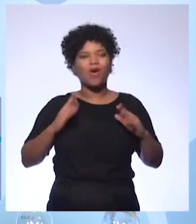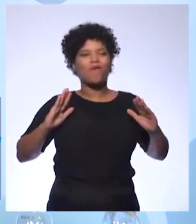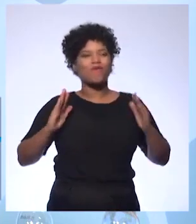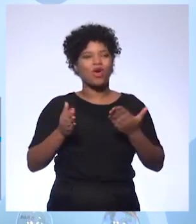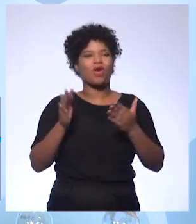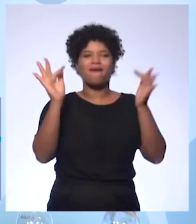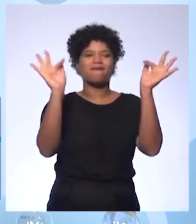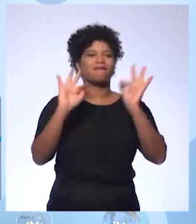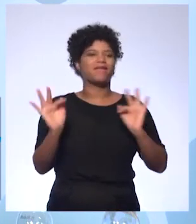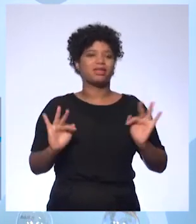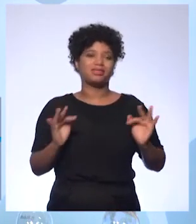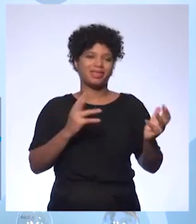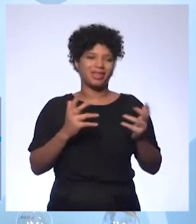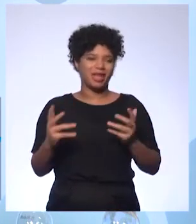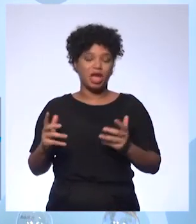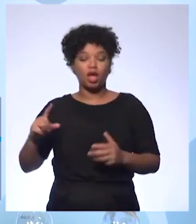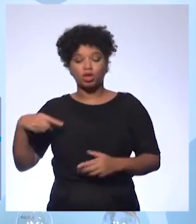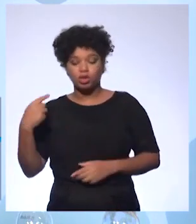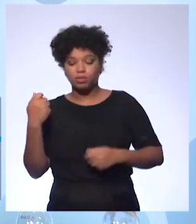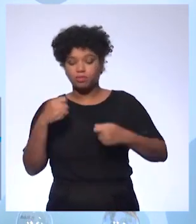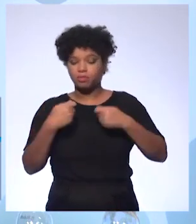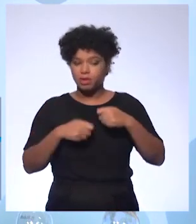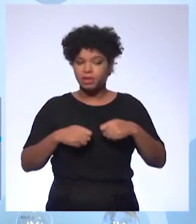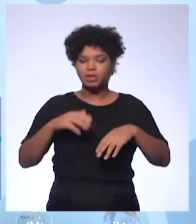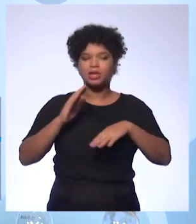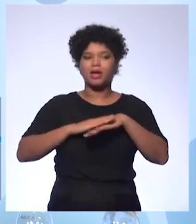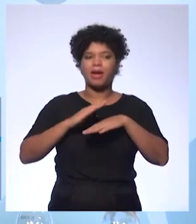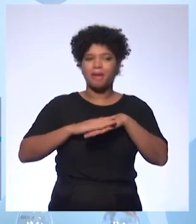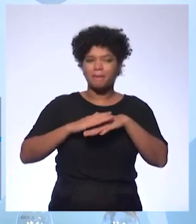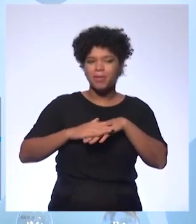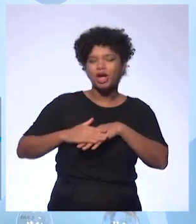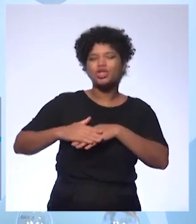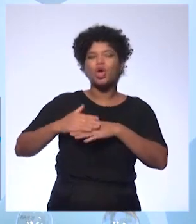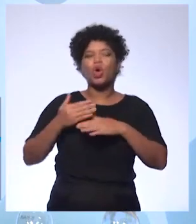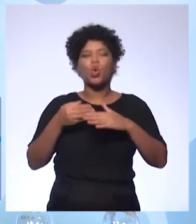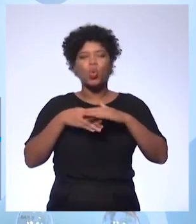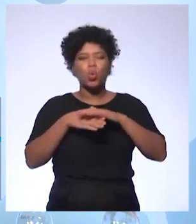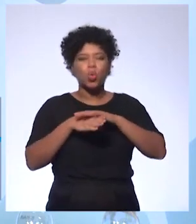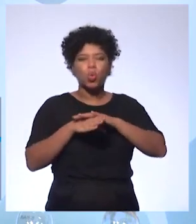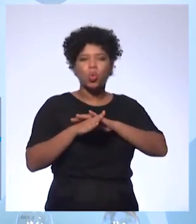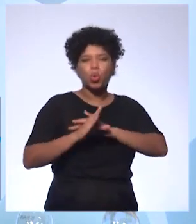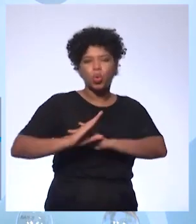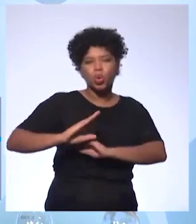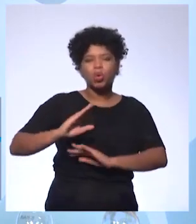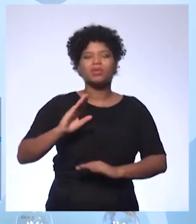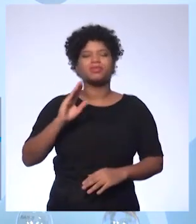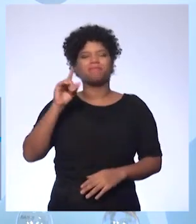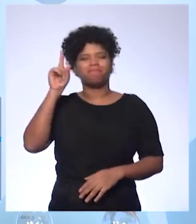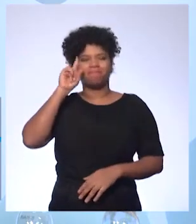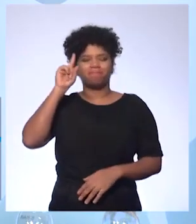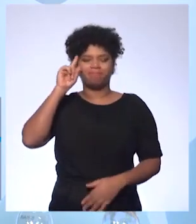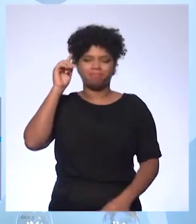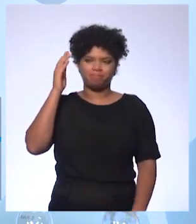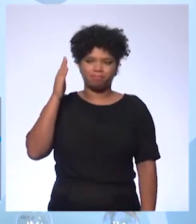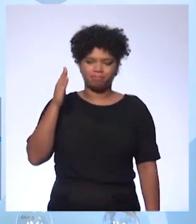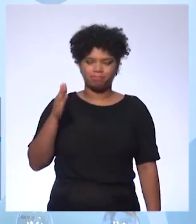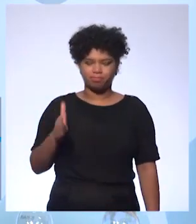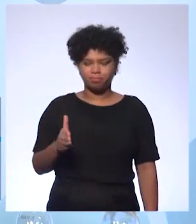felicidade, e para isso a gente precisa adquirir bons hábitos, que no caso do Aristóteles são